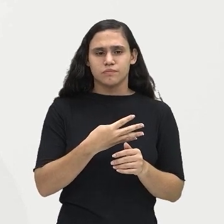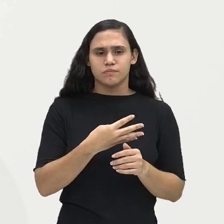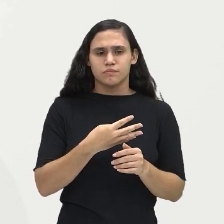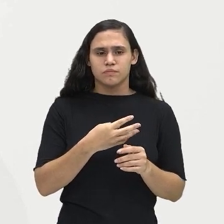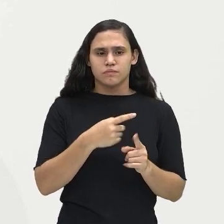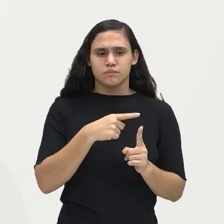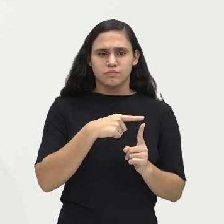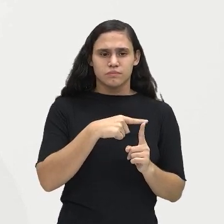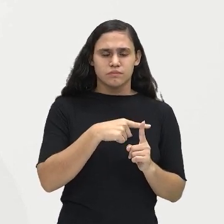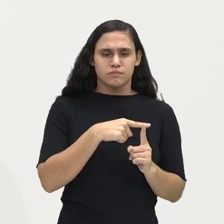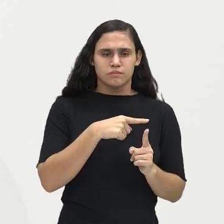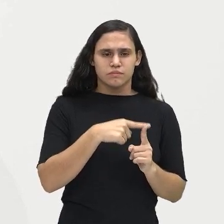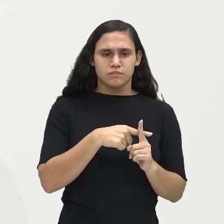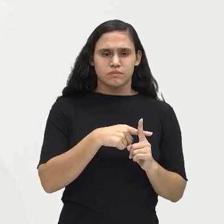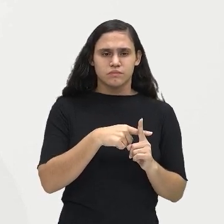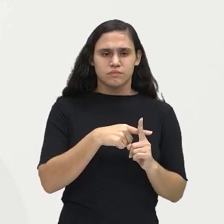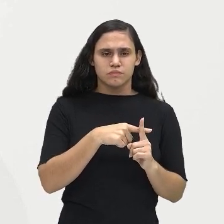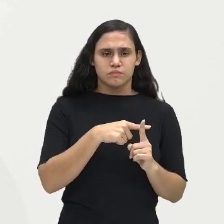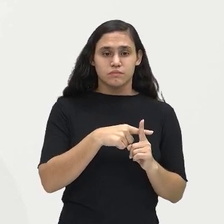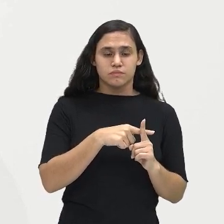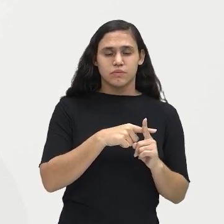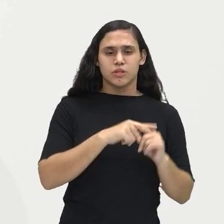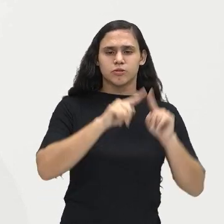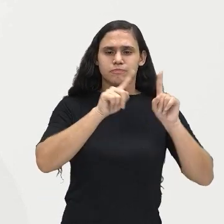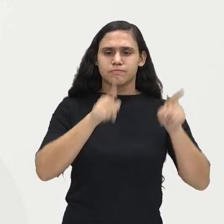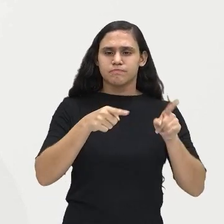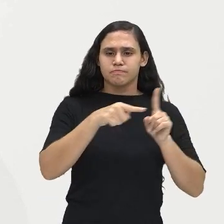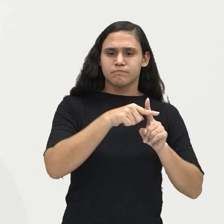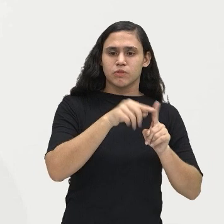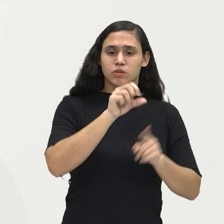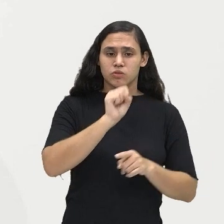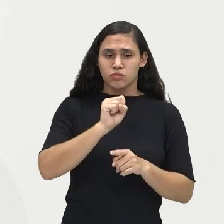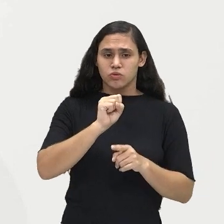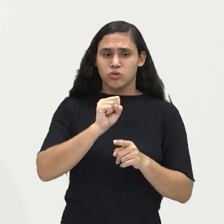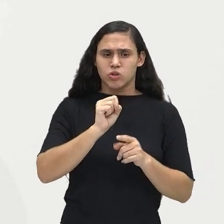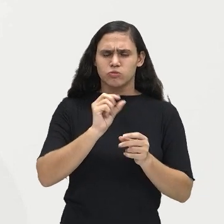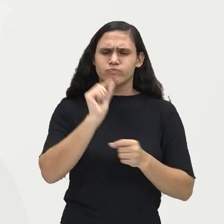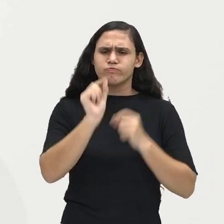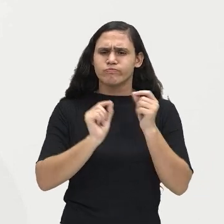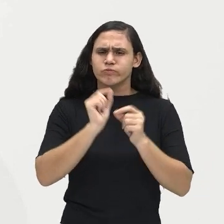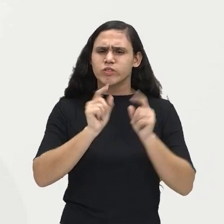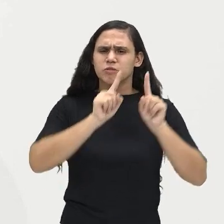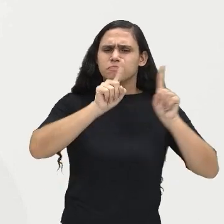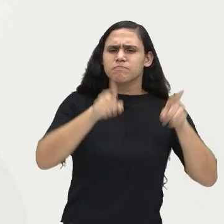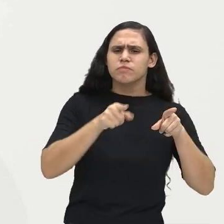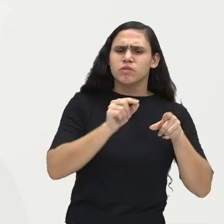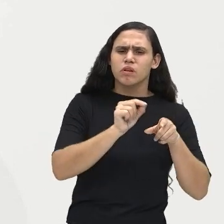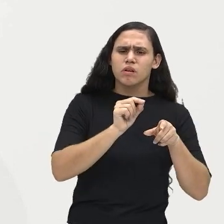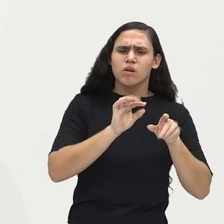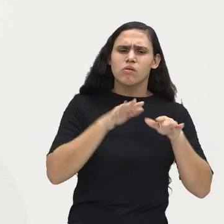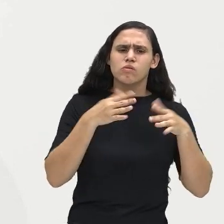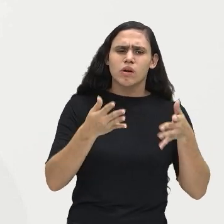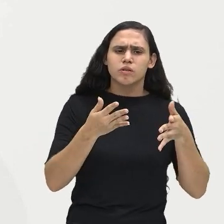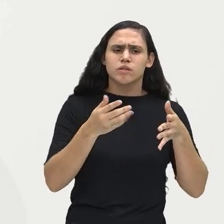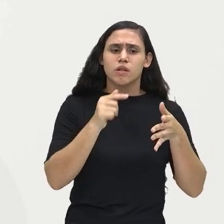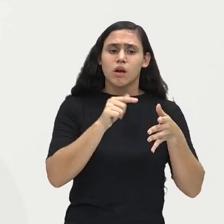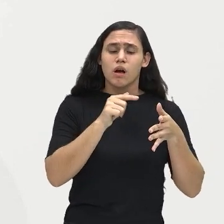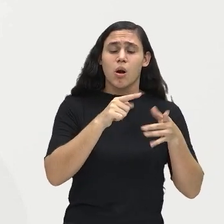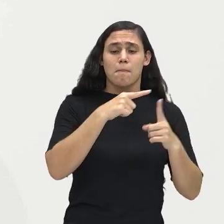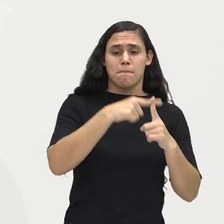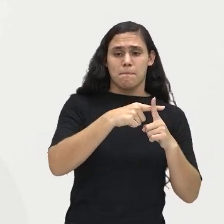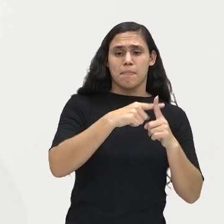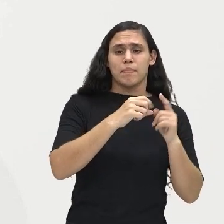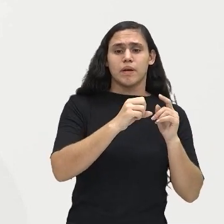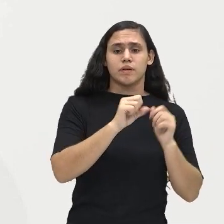4, mais 8. Atenção, pessoal, o que está dentro do parênteses aqui, ó? O mais 8. Então, o menos 4 a gente só vai repetir,